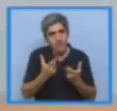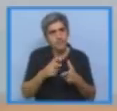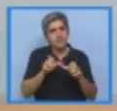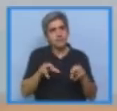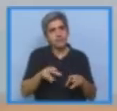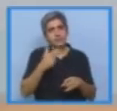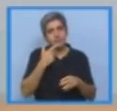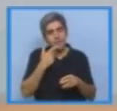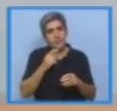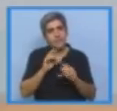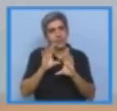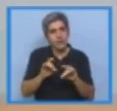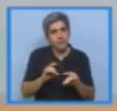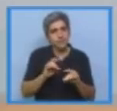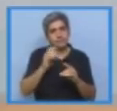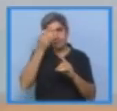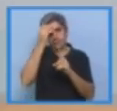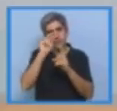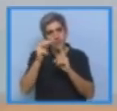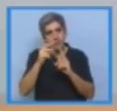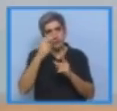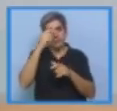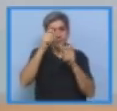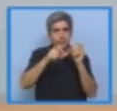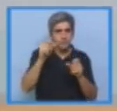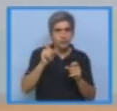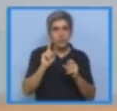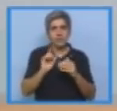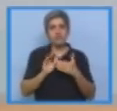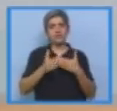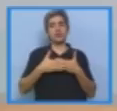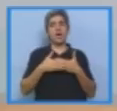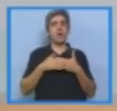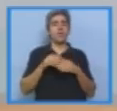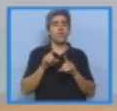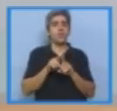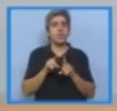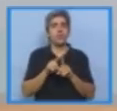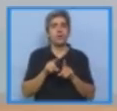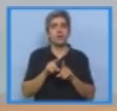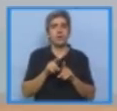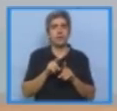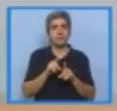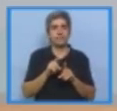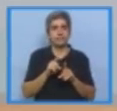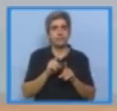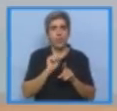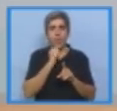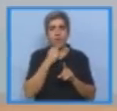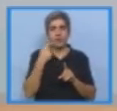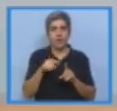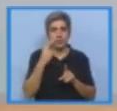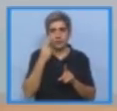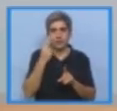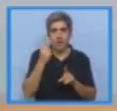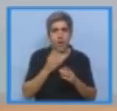que toca dimensões daquilo que é ser humano e que não é uma linguagem fechada numa espécie de cifrada, numa espécie de